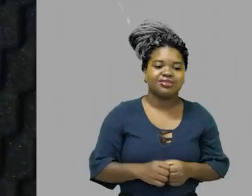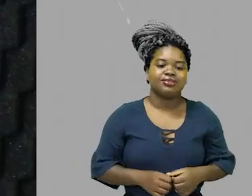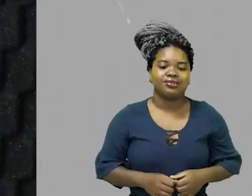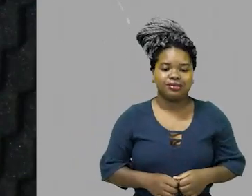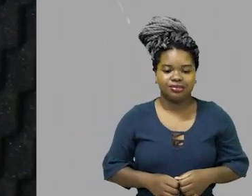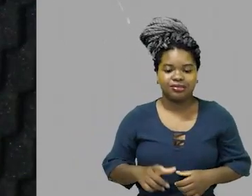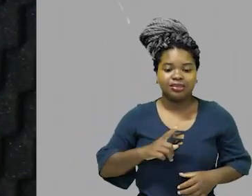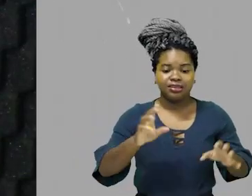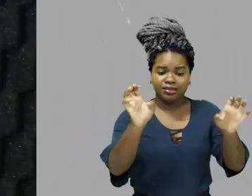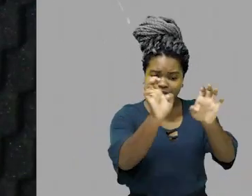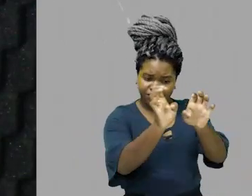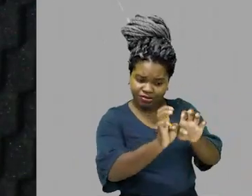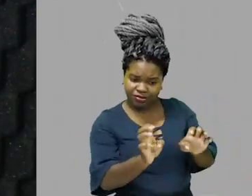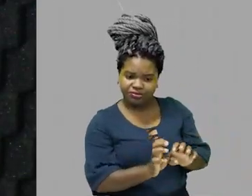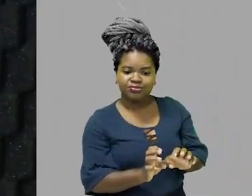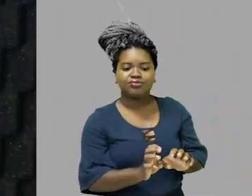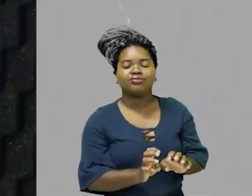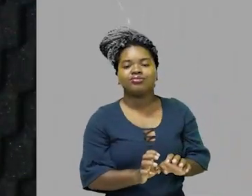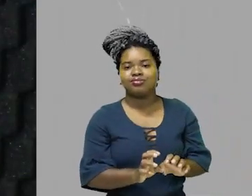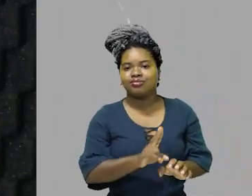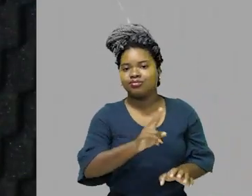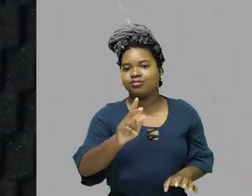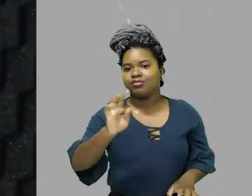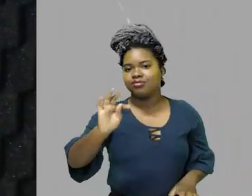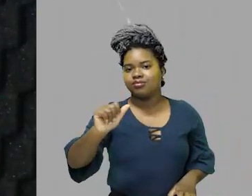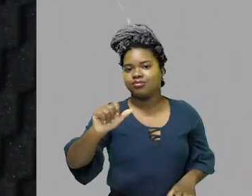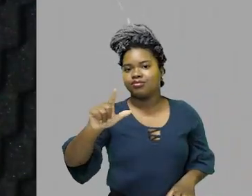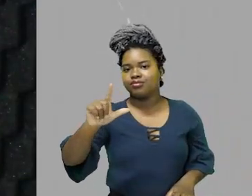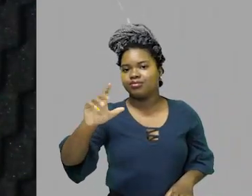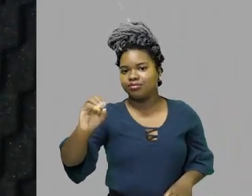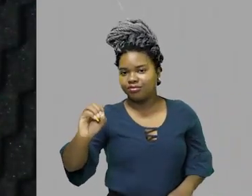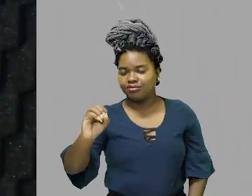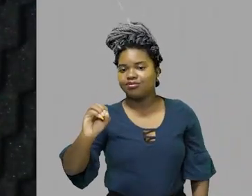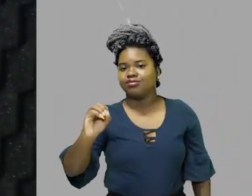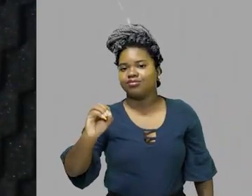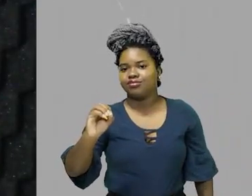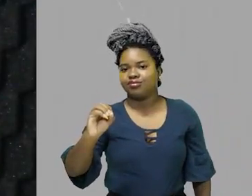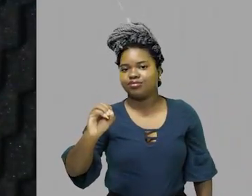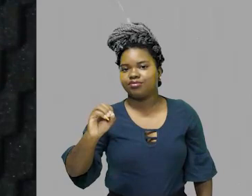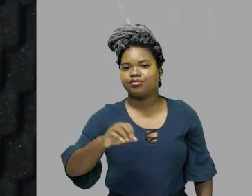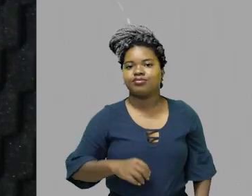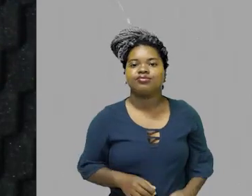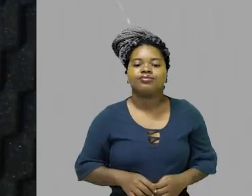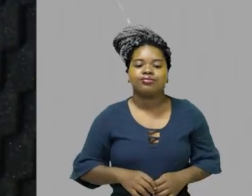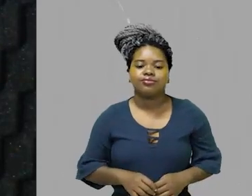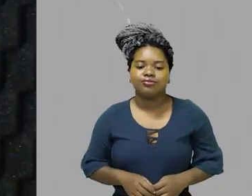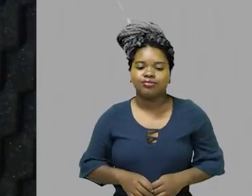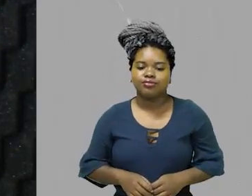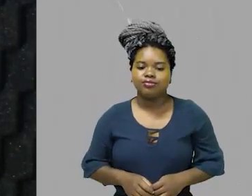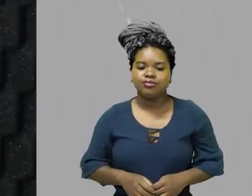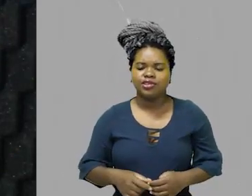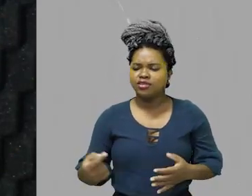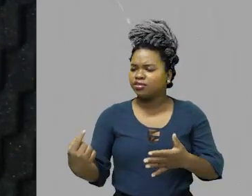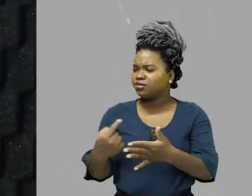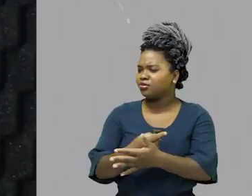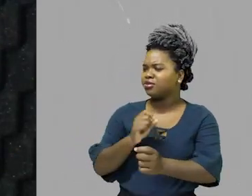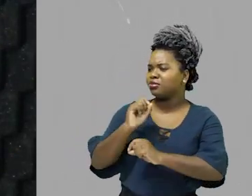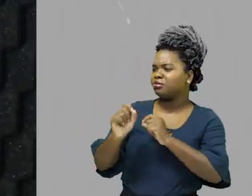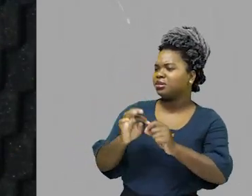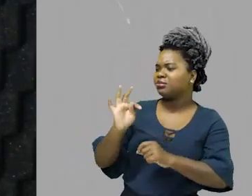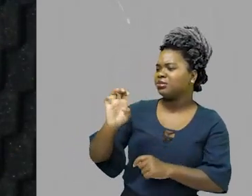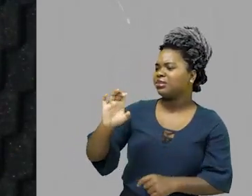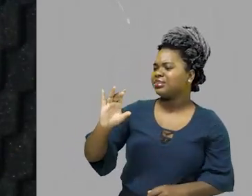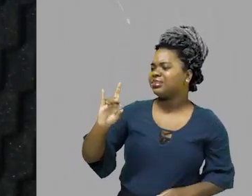essas estruturas não são formadas por tecido verdadeiro. Aí você me pergunta, o que é um tecido